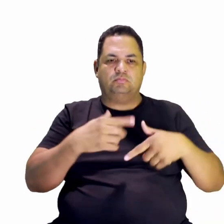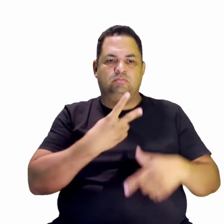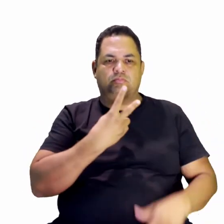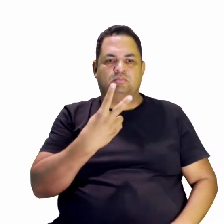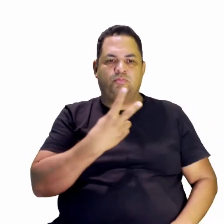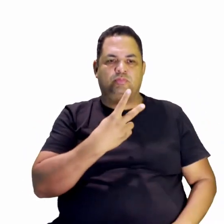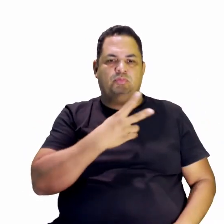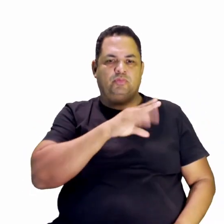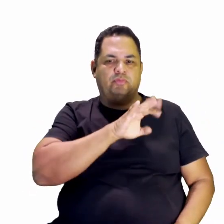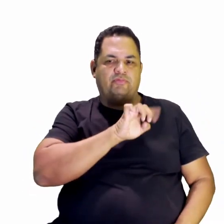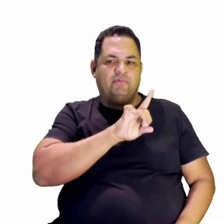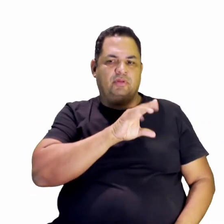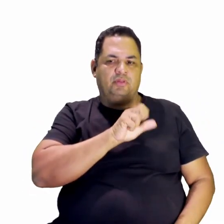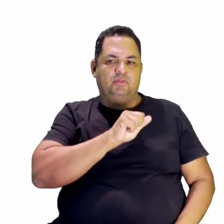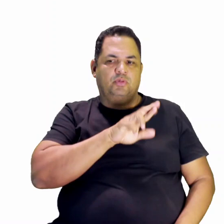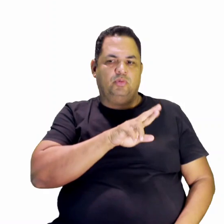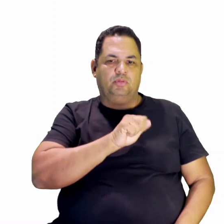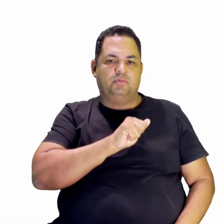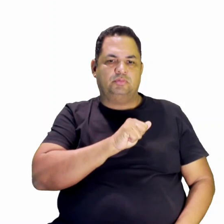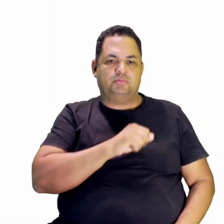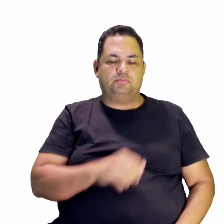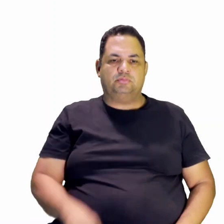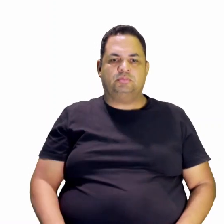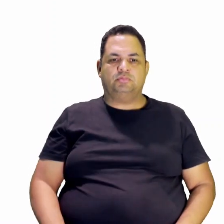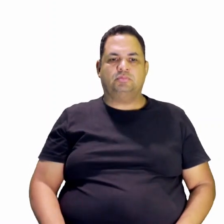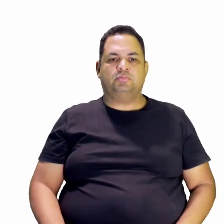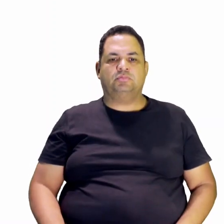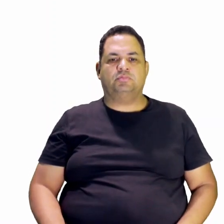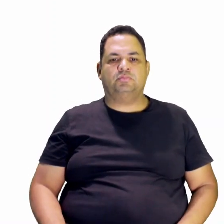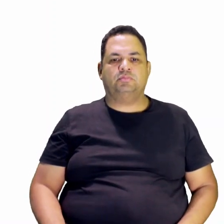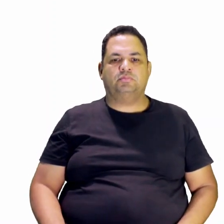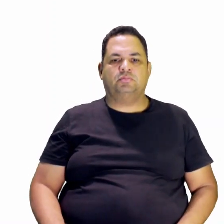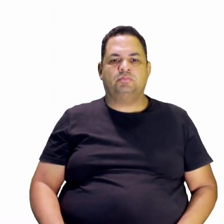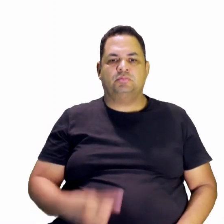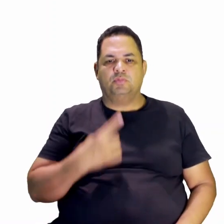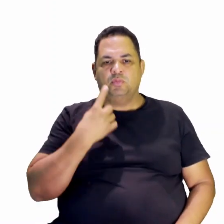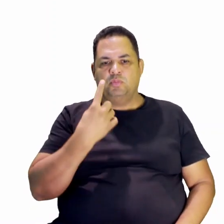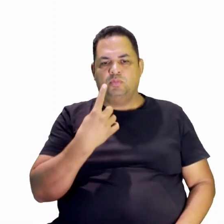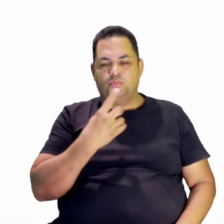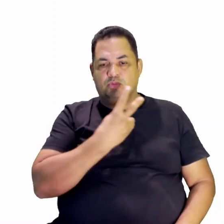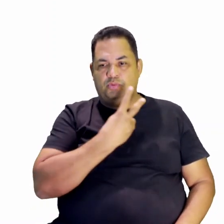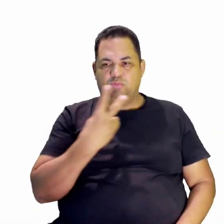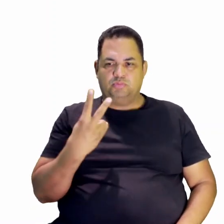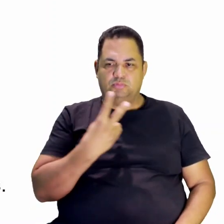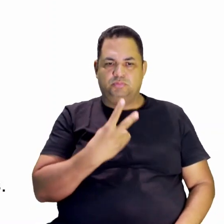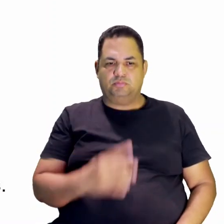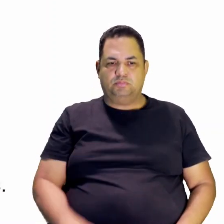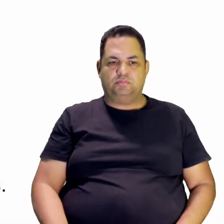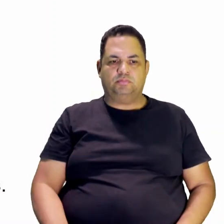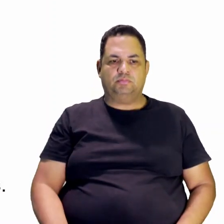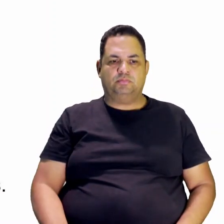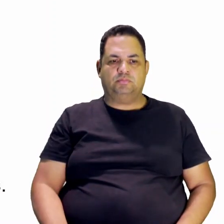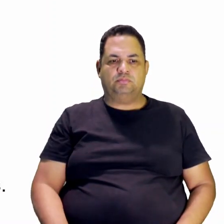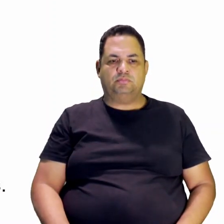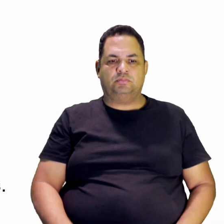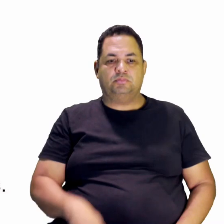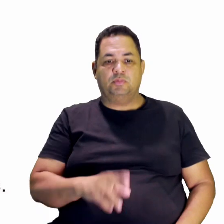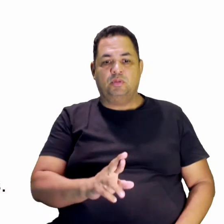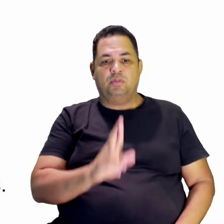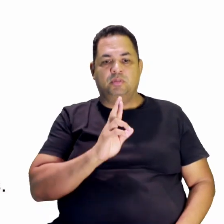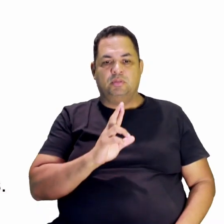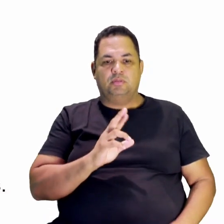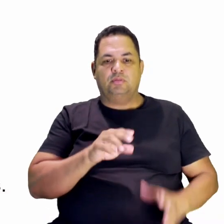2 vetores. Em vez de trabalhar com esse monte de vetores, estamos trabalhando apenas com 2, né? O vetor